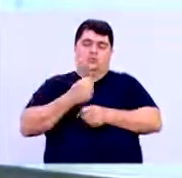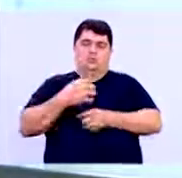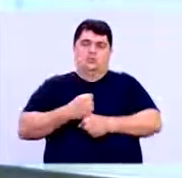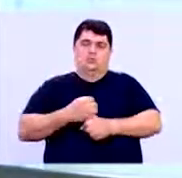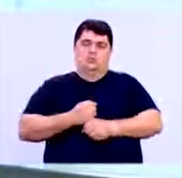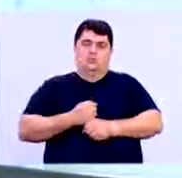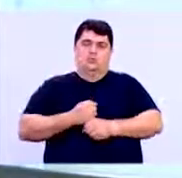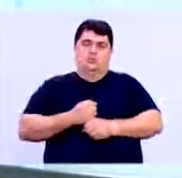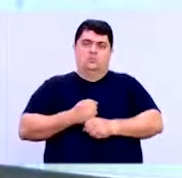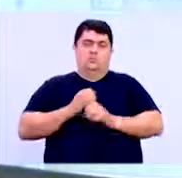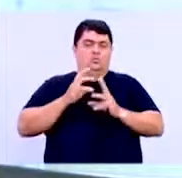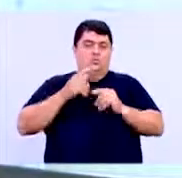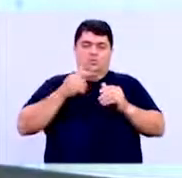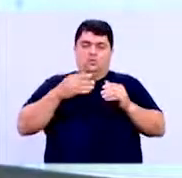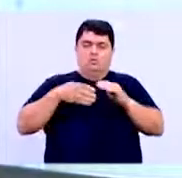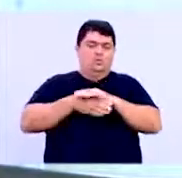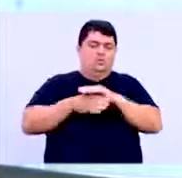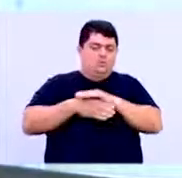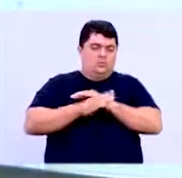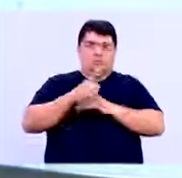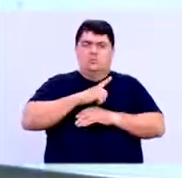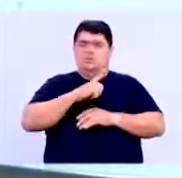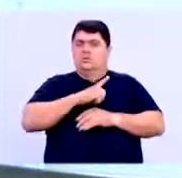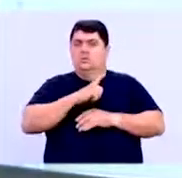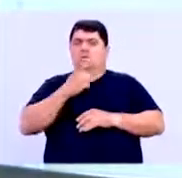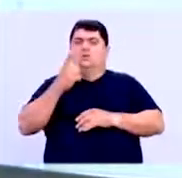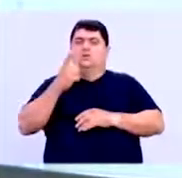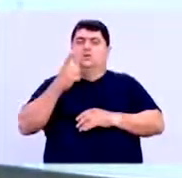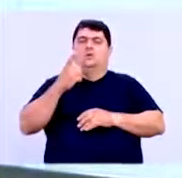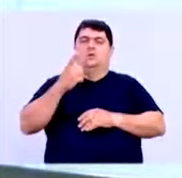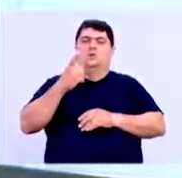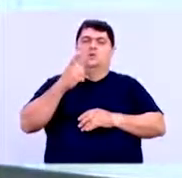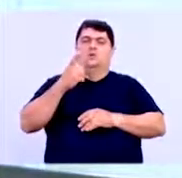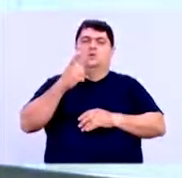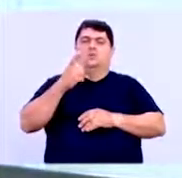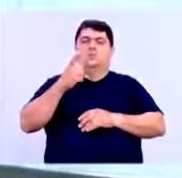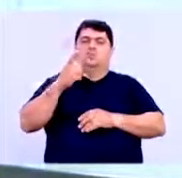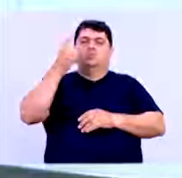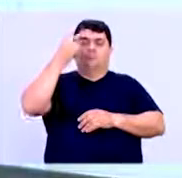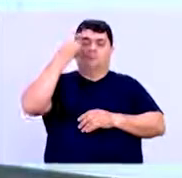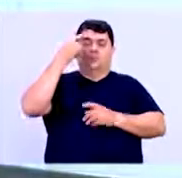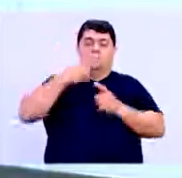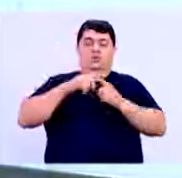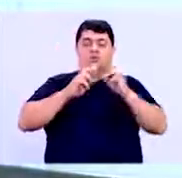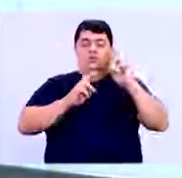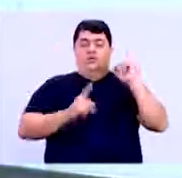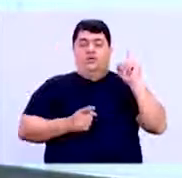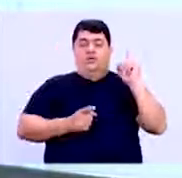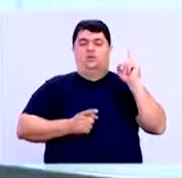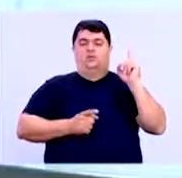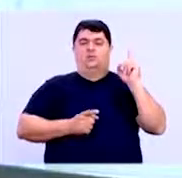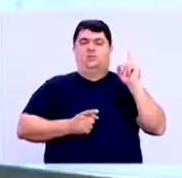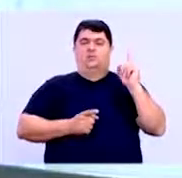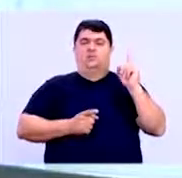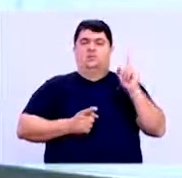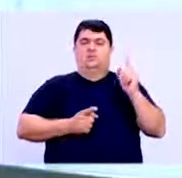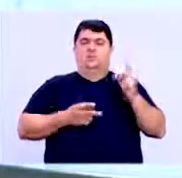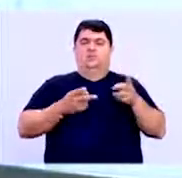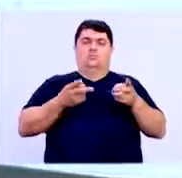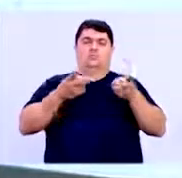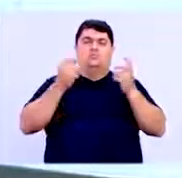todas as entradas, você está levando ele em consideração como a diferença do seu caixa. Perceba